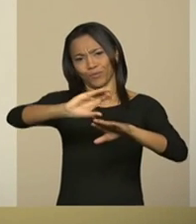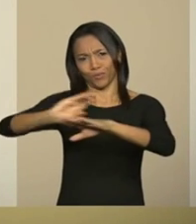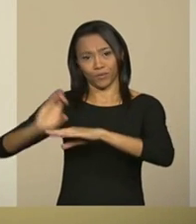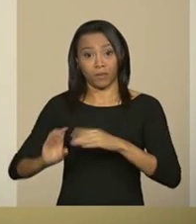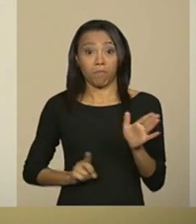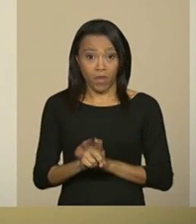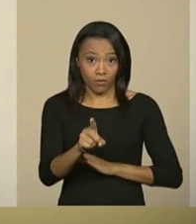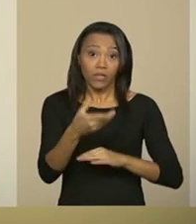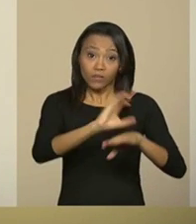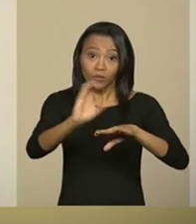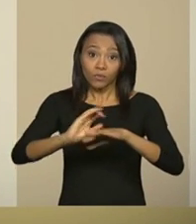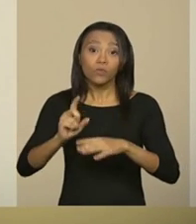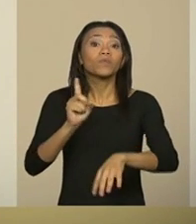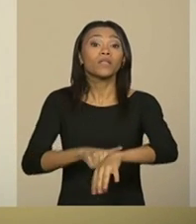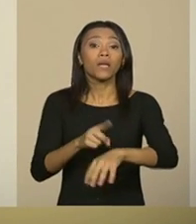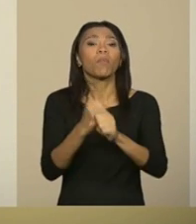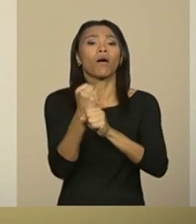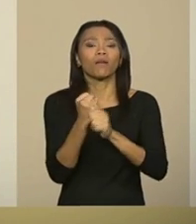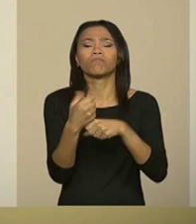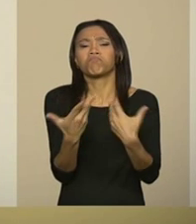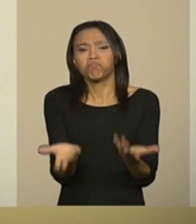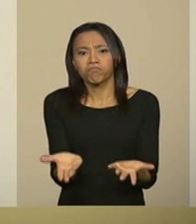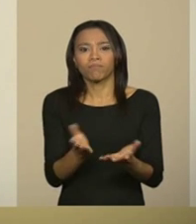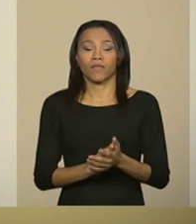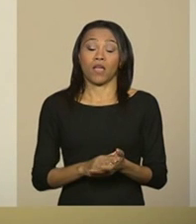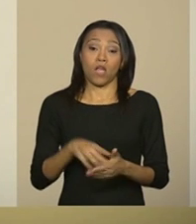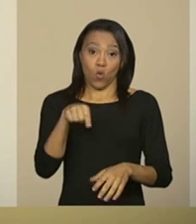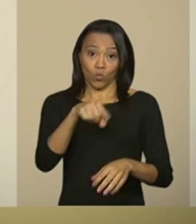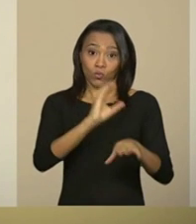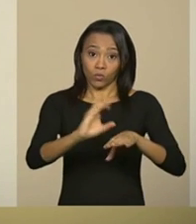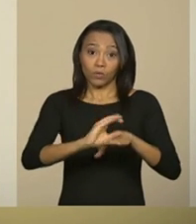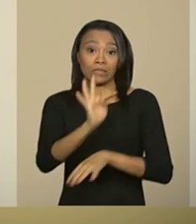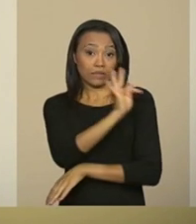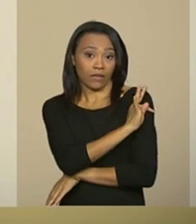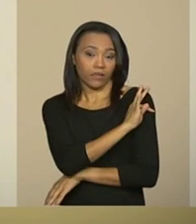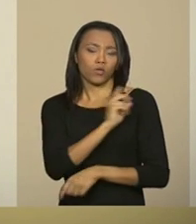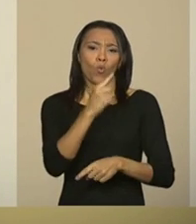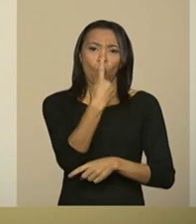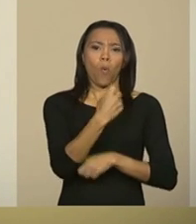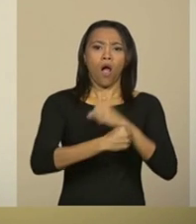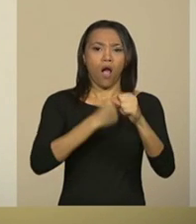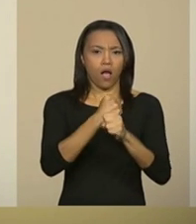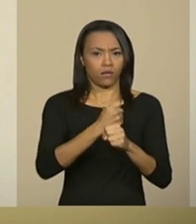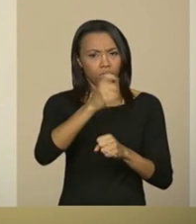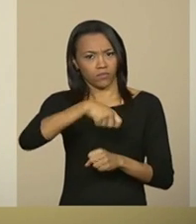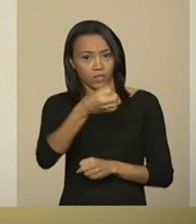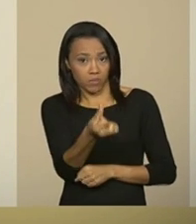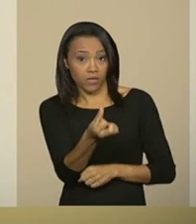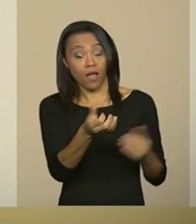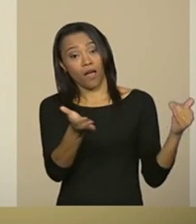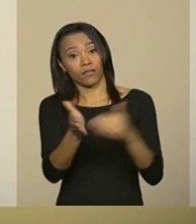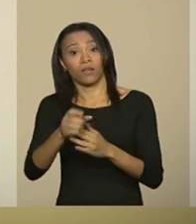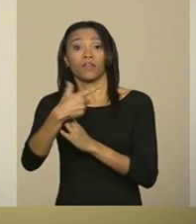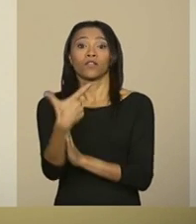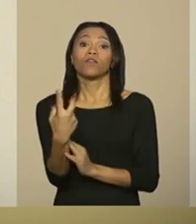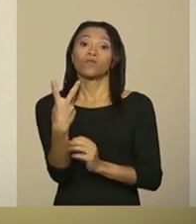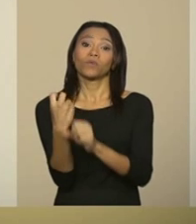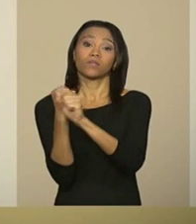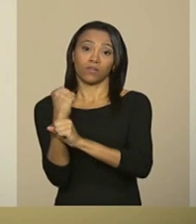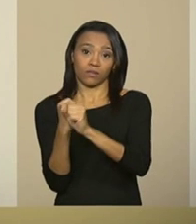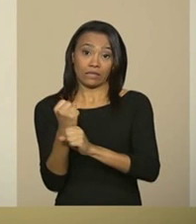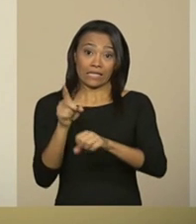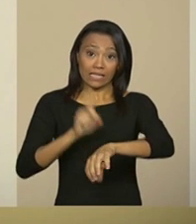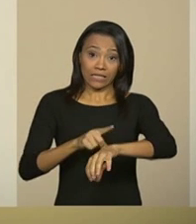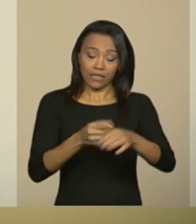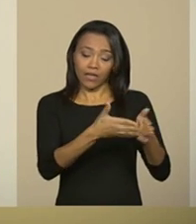esses cursos técnicos durão quanto tempo presidenta os cursos técnicos duram de um ano e meio a dois anos nesse período além das